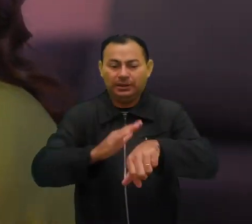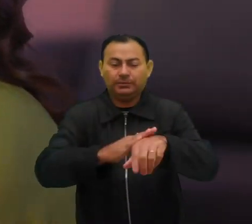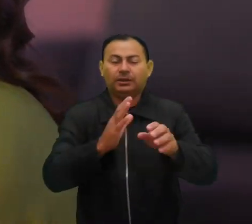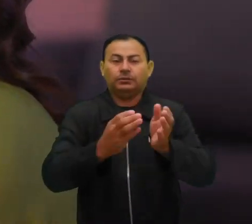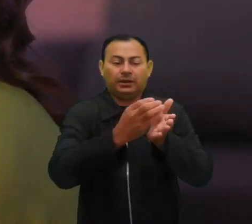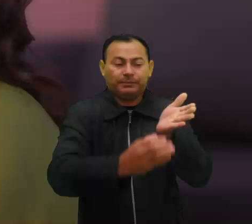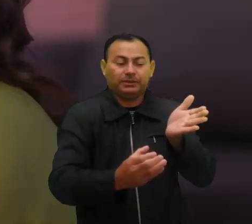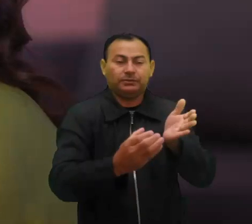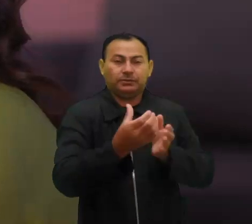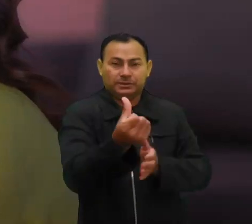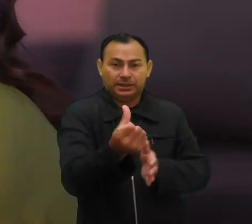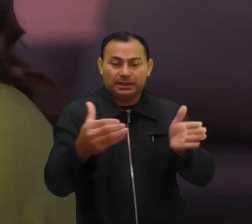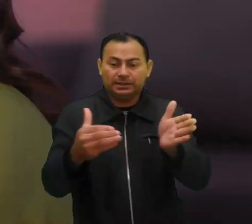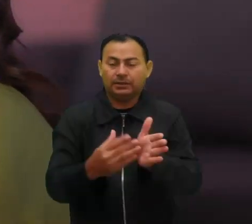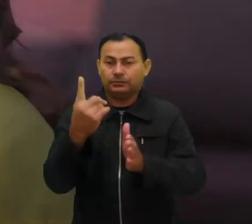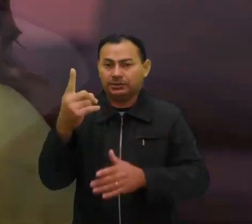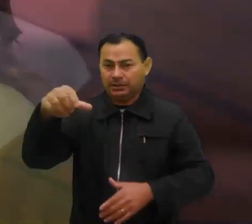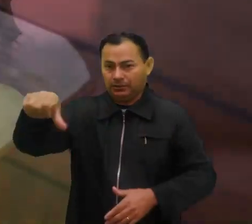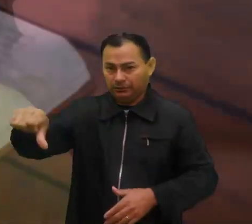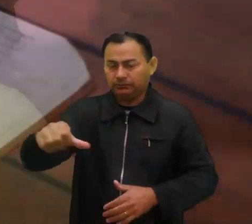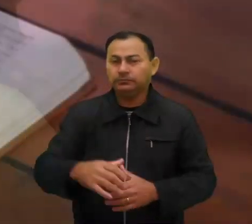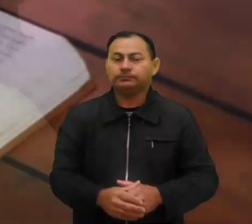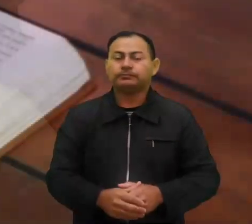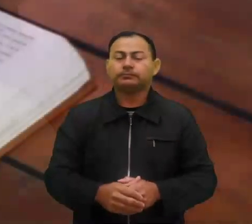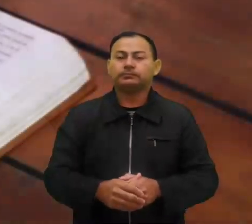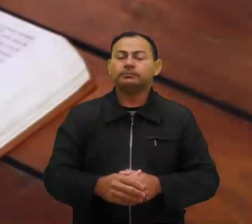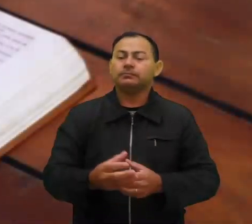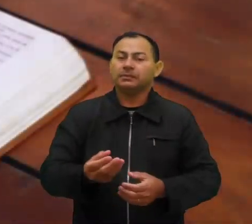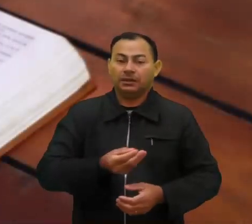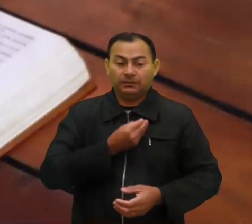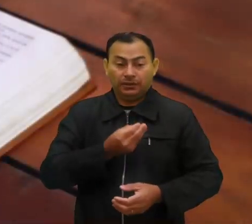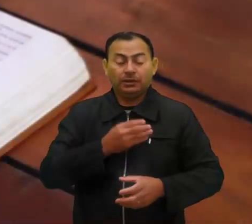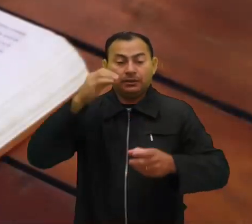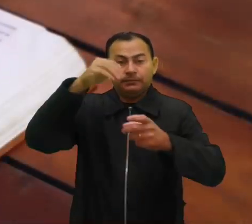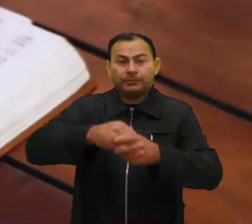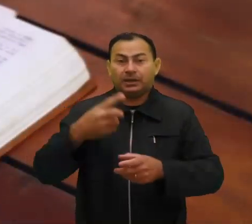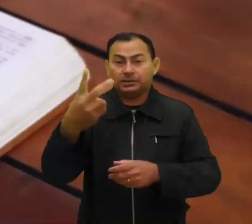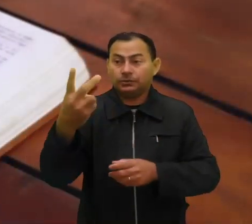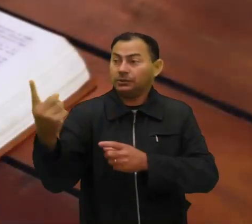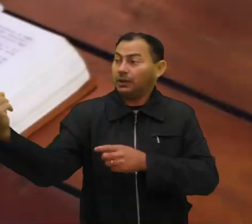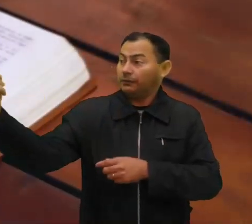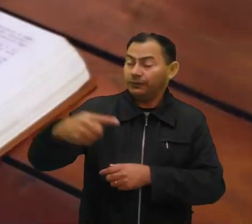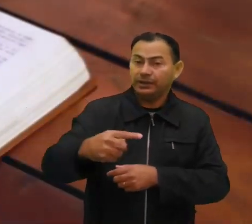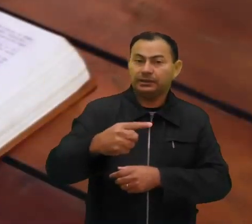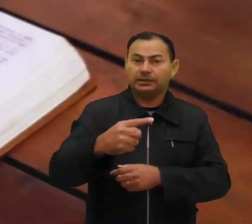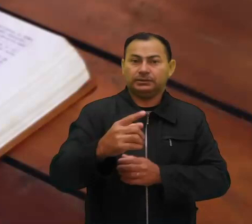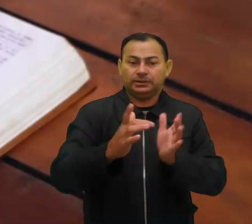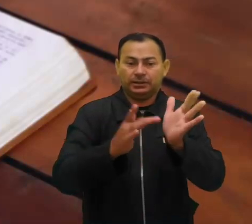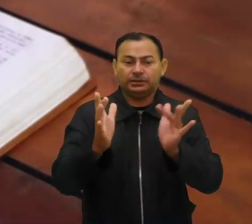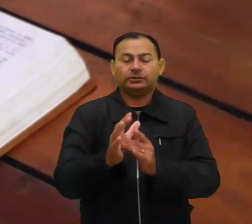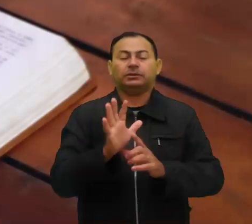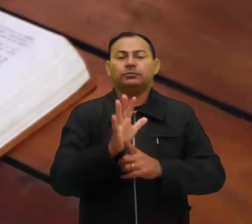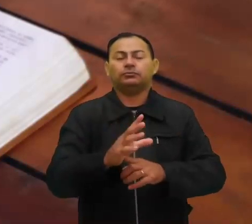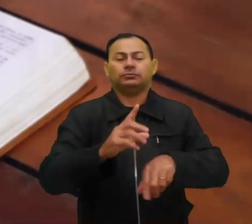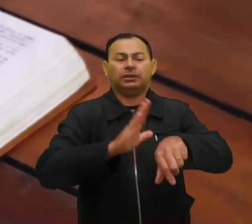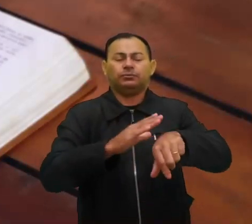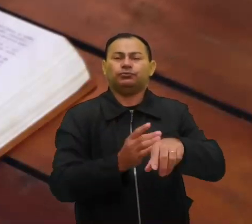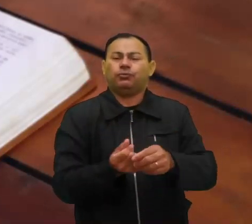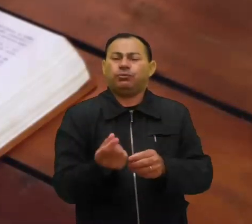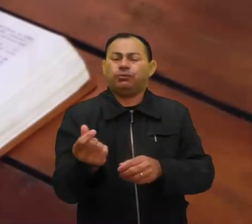capítulos 6 a 19. A série de eventos que compõem a segunda vinda de Cristo abrange um período muito